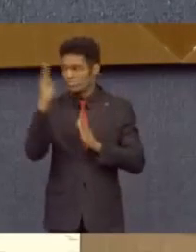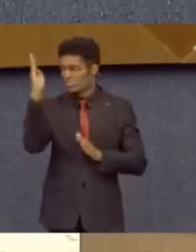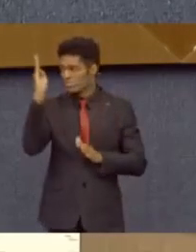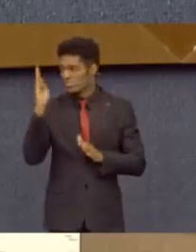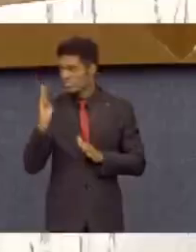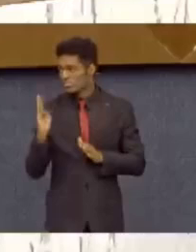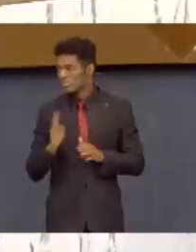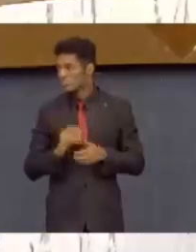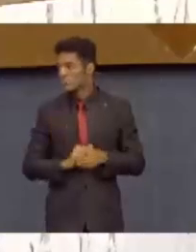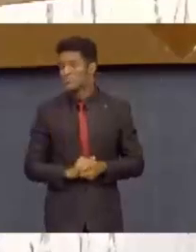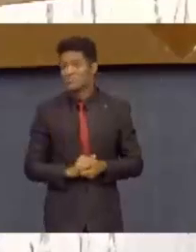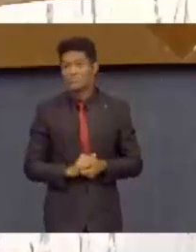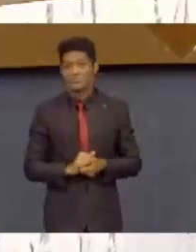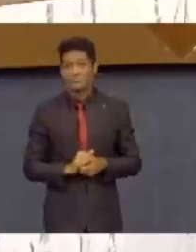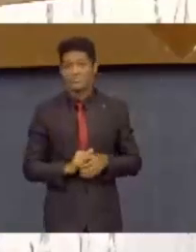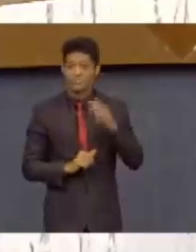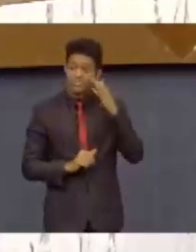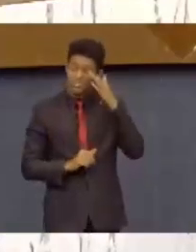brasileiro.